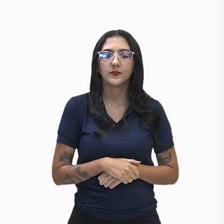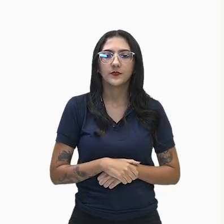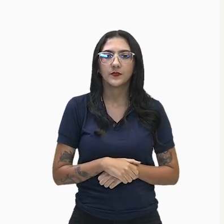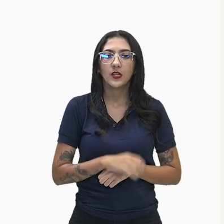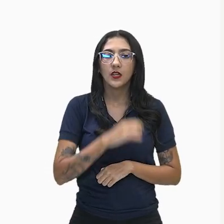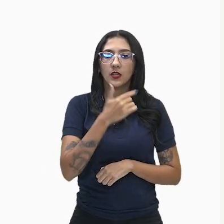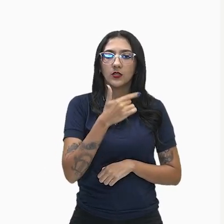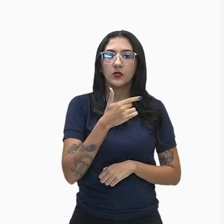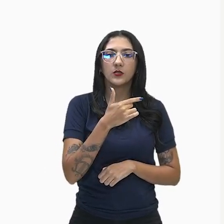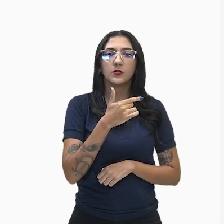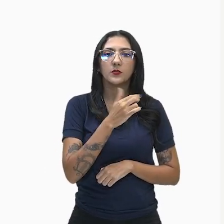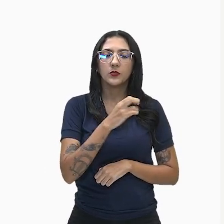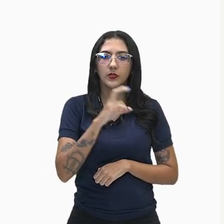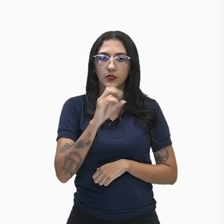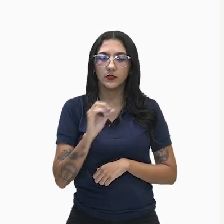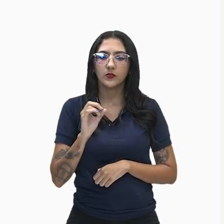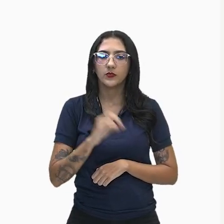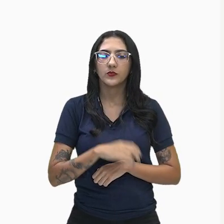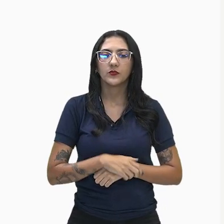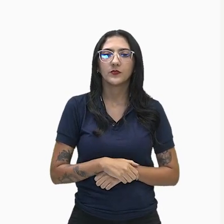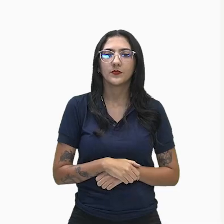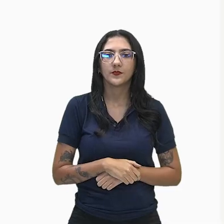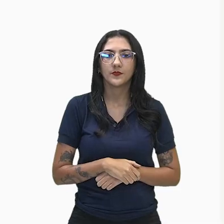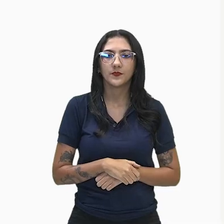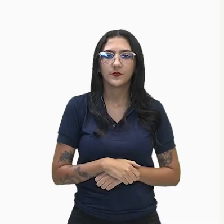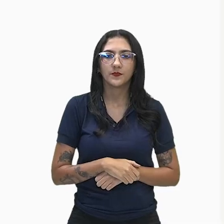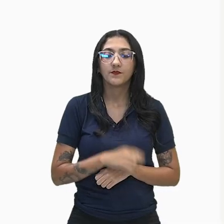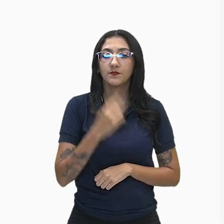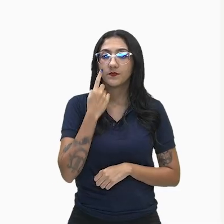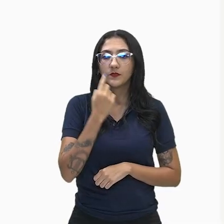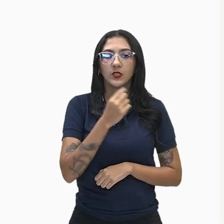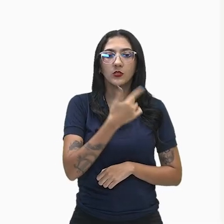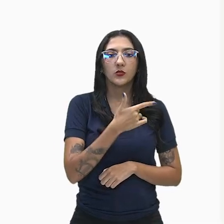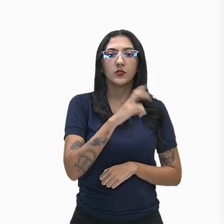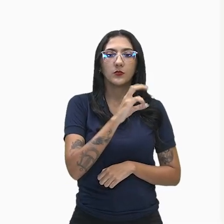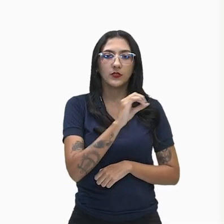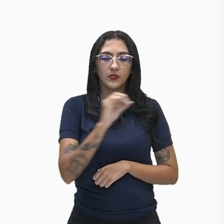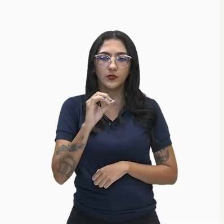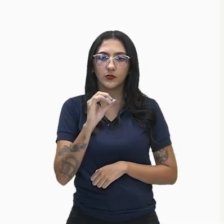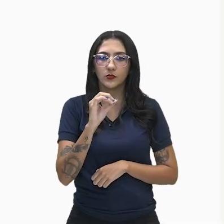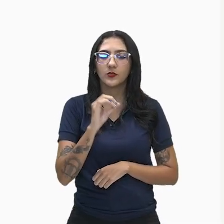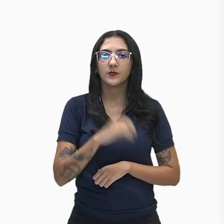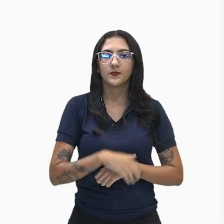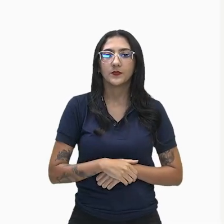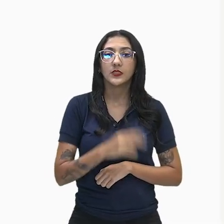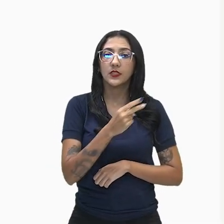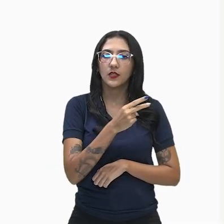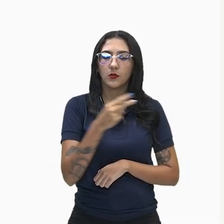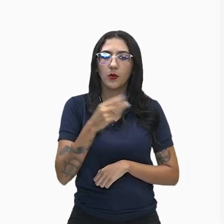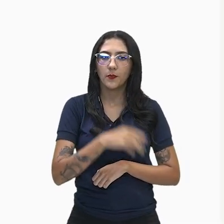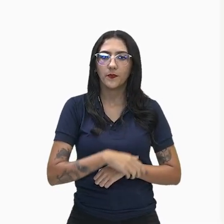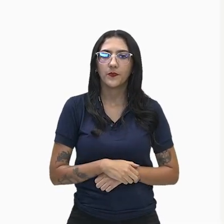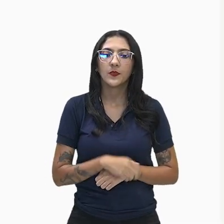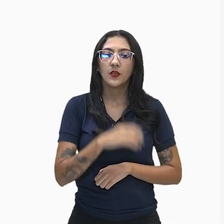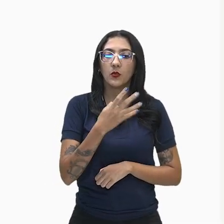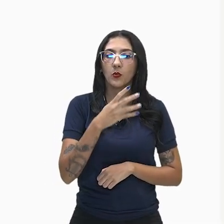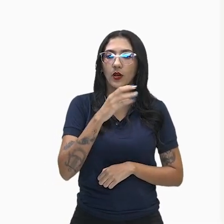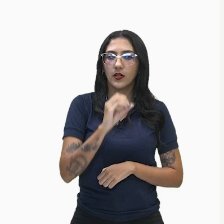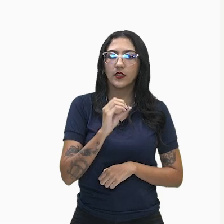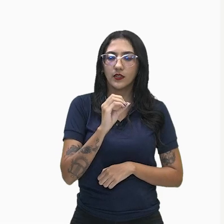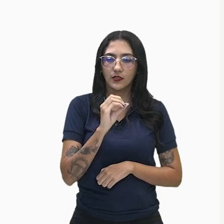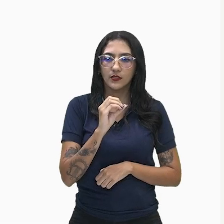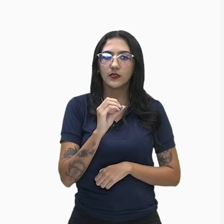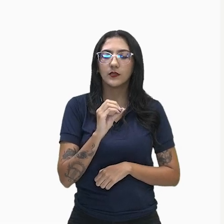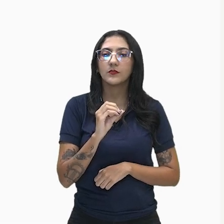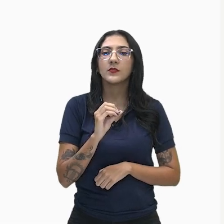2.500. Então, nós temos aqui, ó, 2.500, que é igual a 40 vezes 40, que é igual a